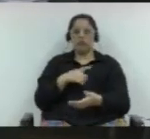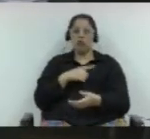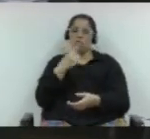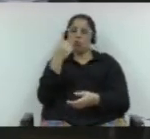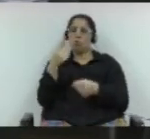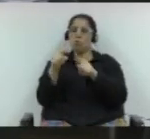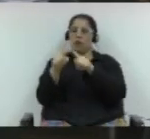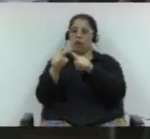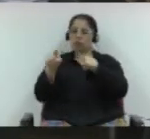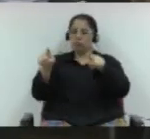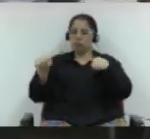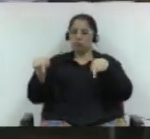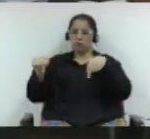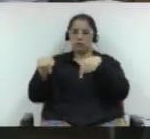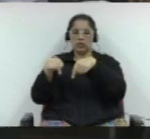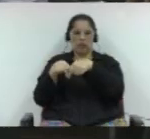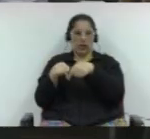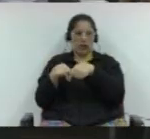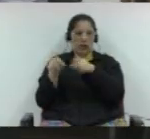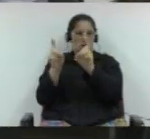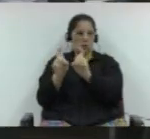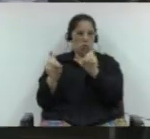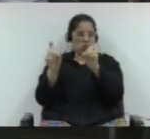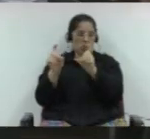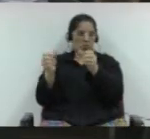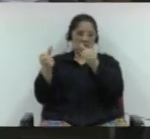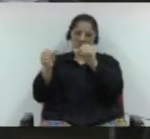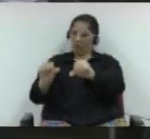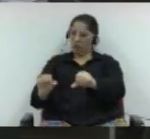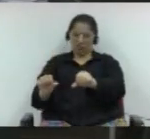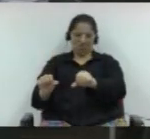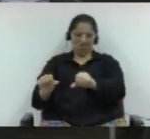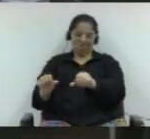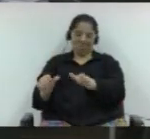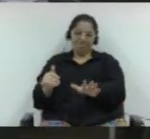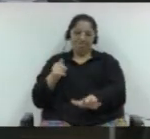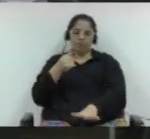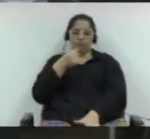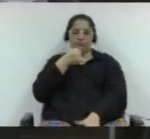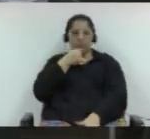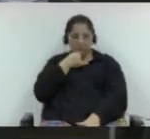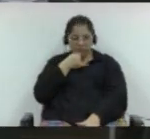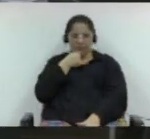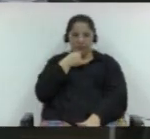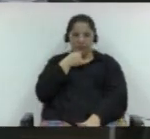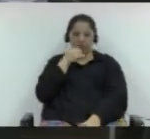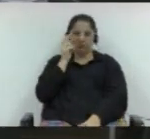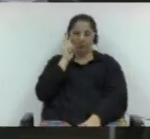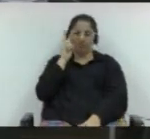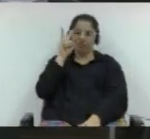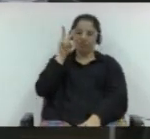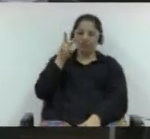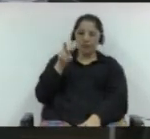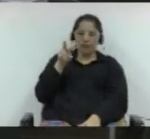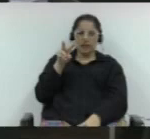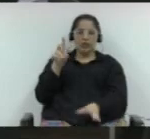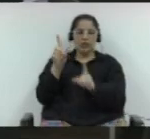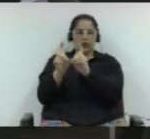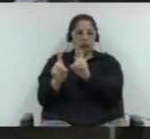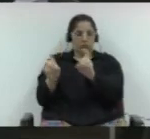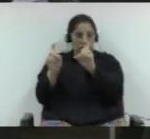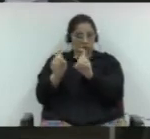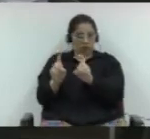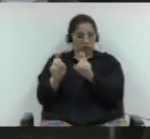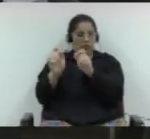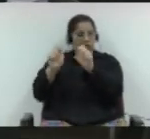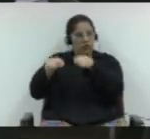sala cheia de computadores desativados. É lamentável a gente presenciar alguns computadores que poderiam